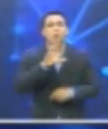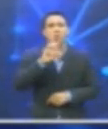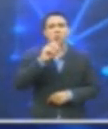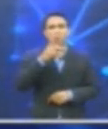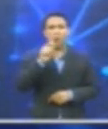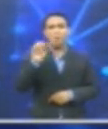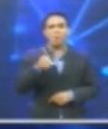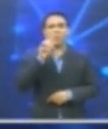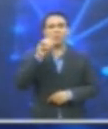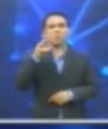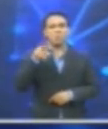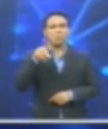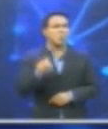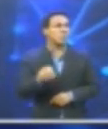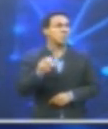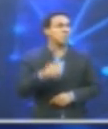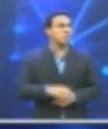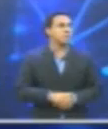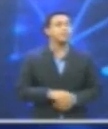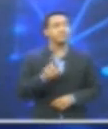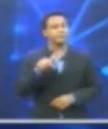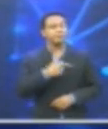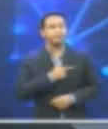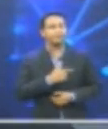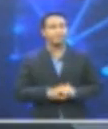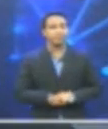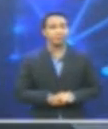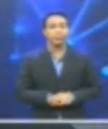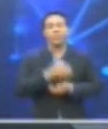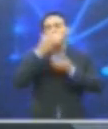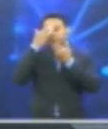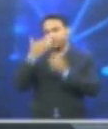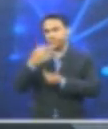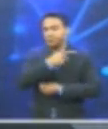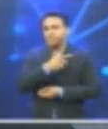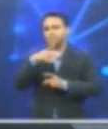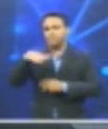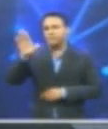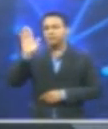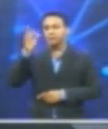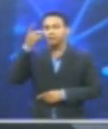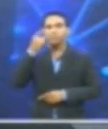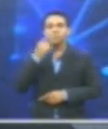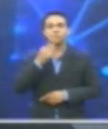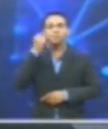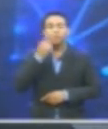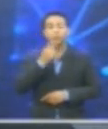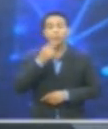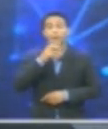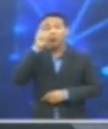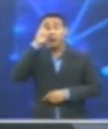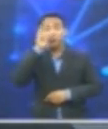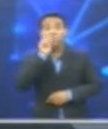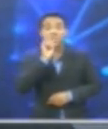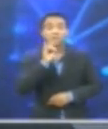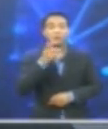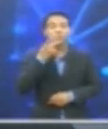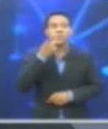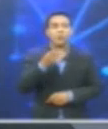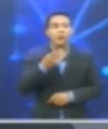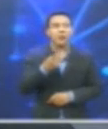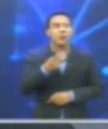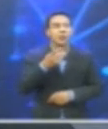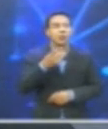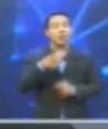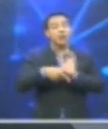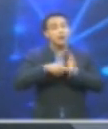aí é um título que não é legal para o povo. Obrigado, candidato Robson Faria. Lembrando que antes de falar, tem que esperar a palavra